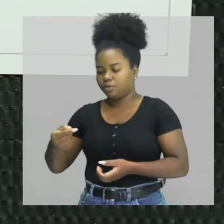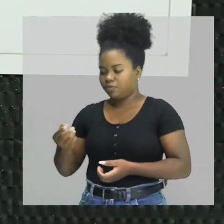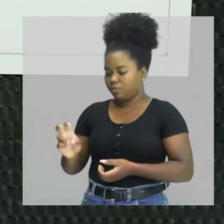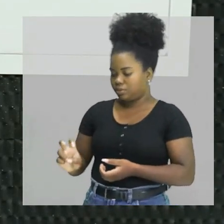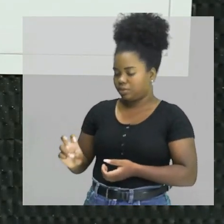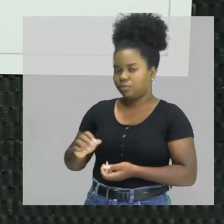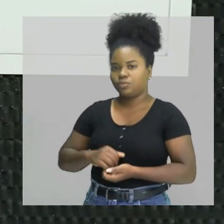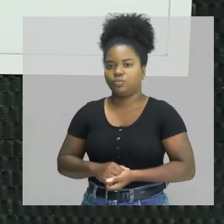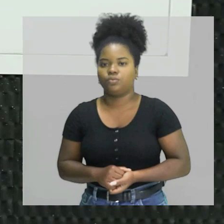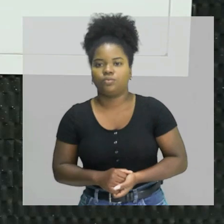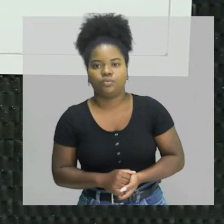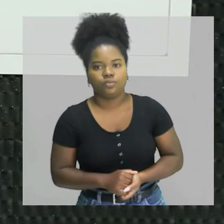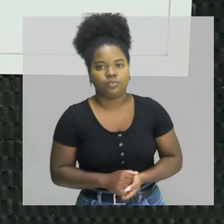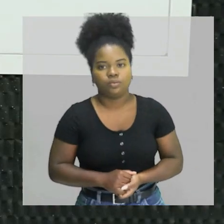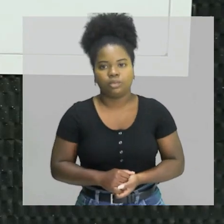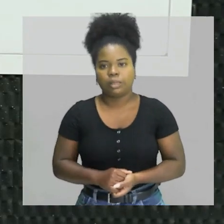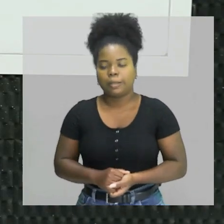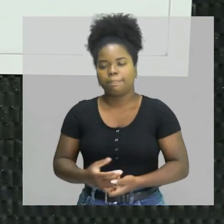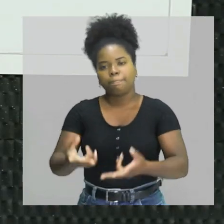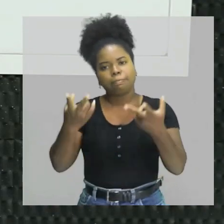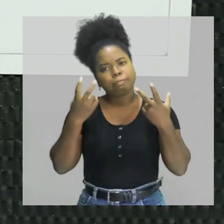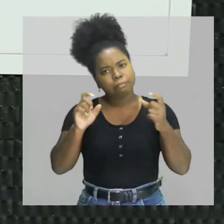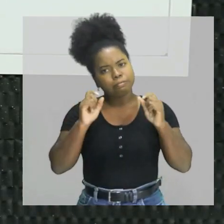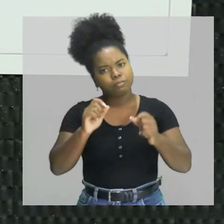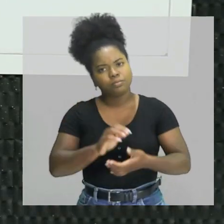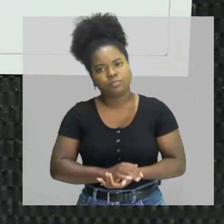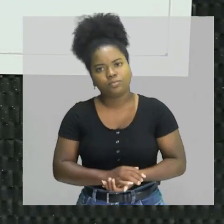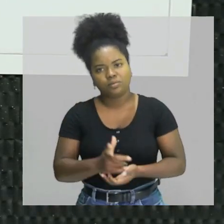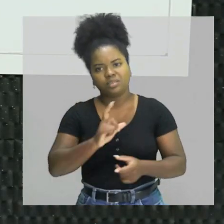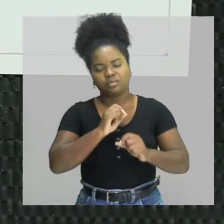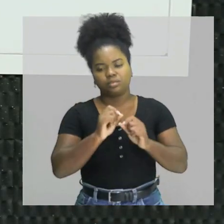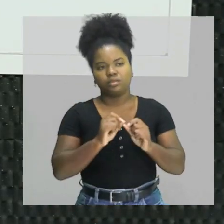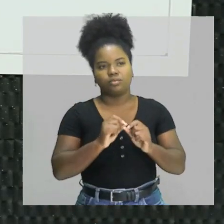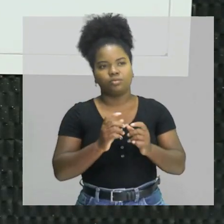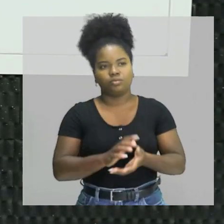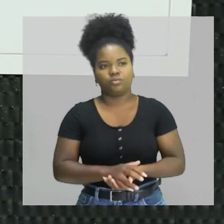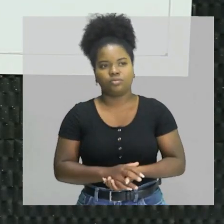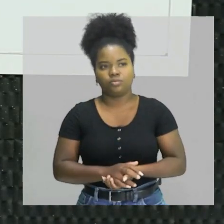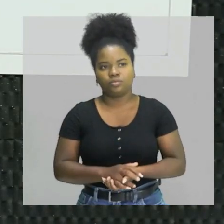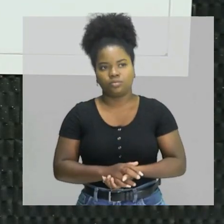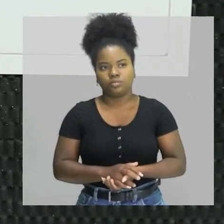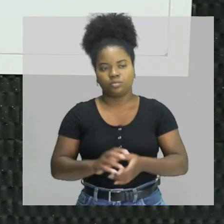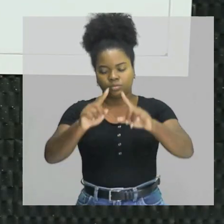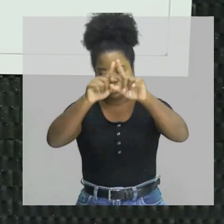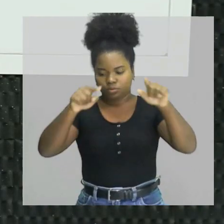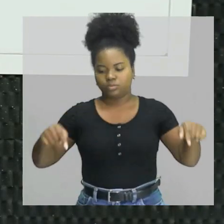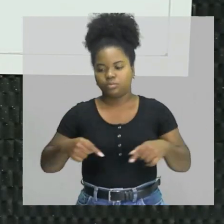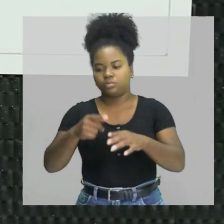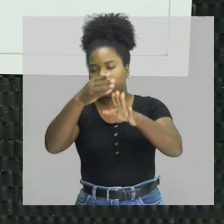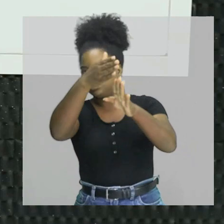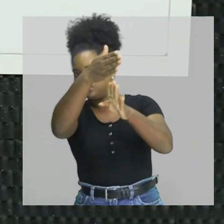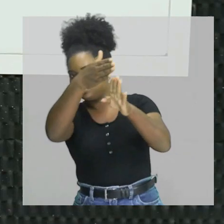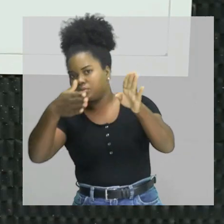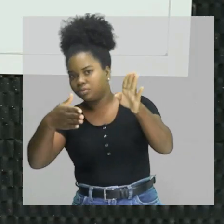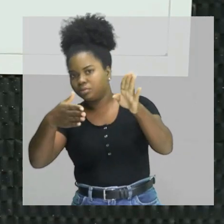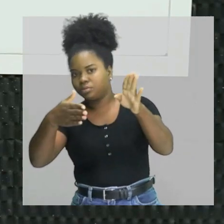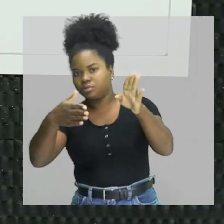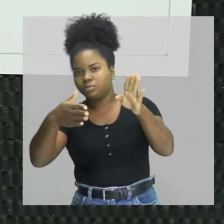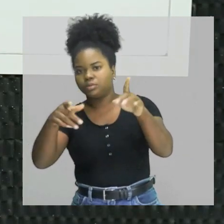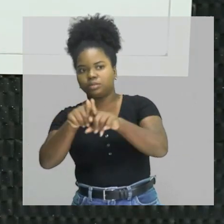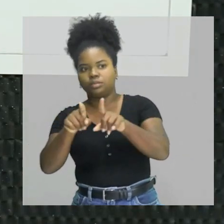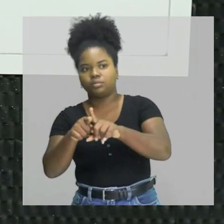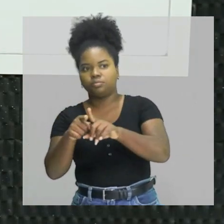0,5. Então perceba, turminha, que eu tenho um triângulo retângulo aqui e tenho um retângulo aqui,